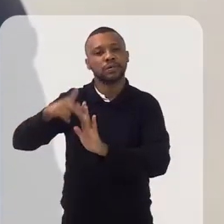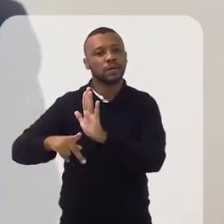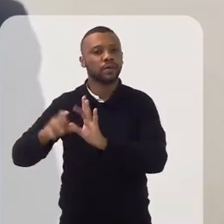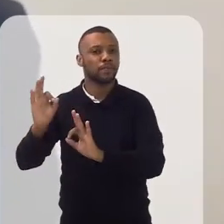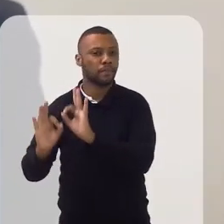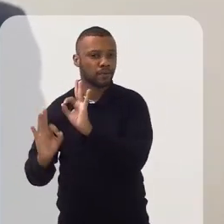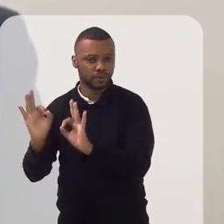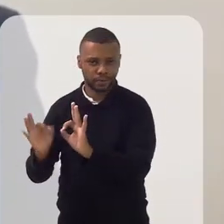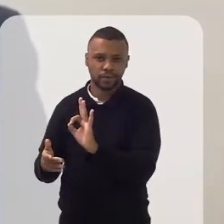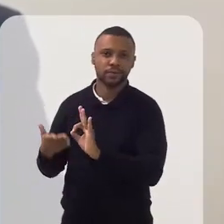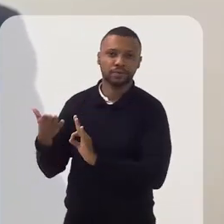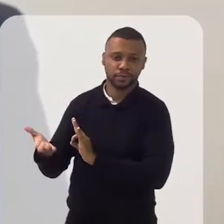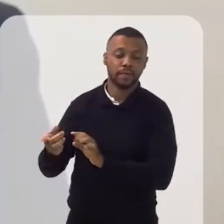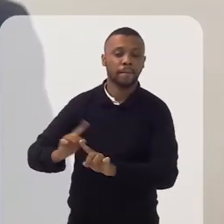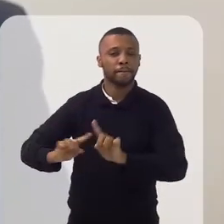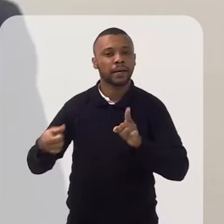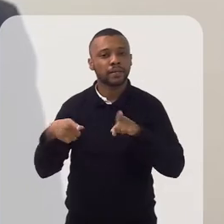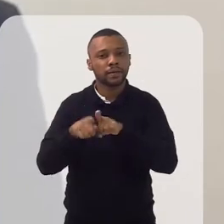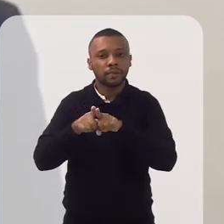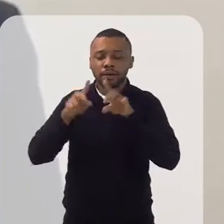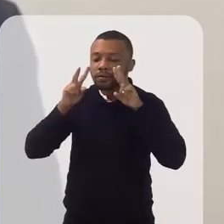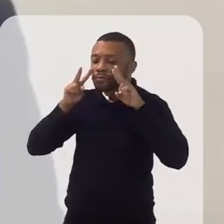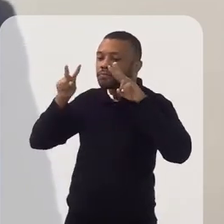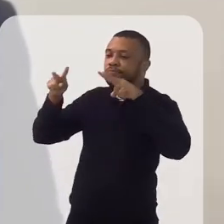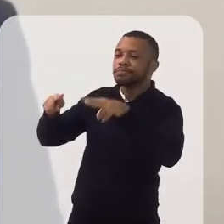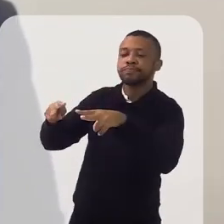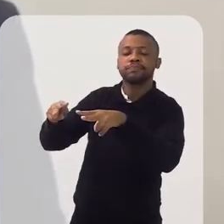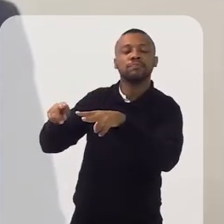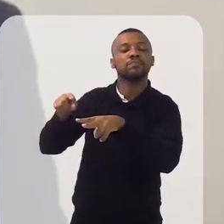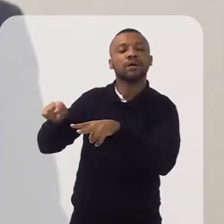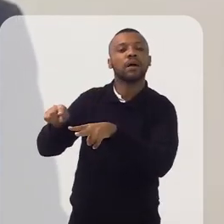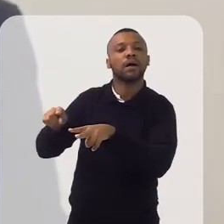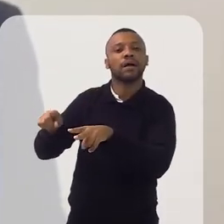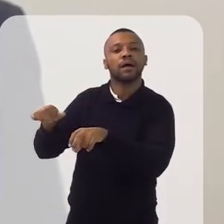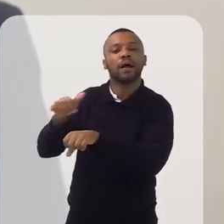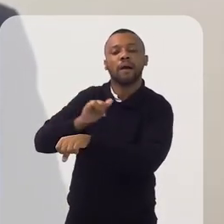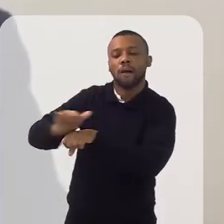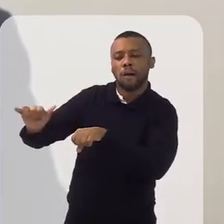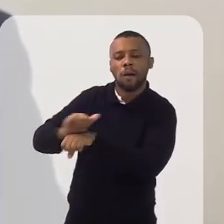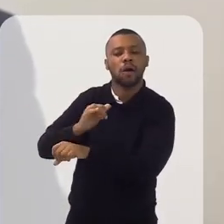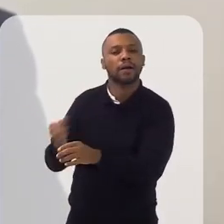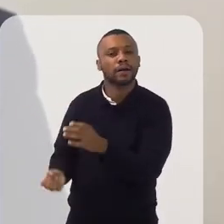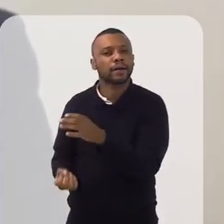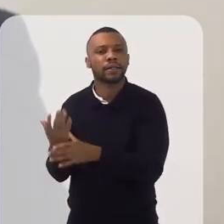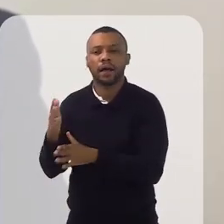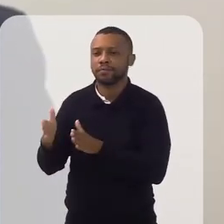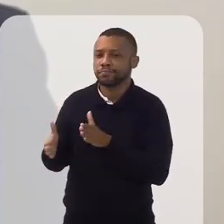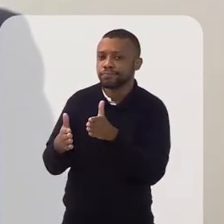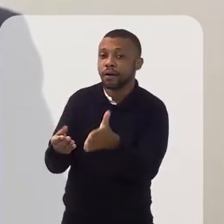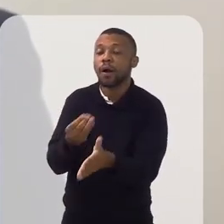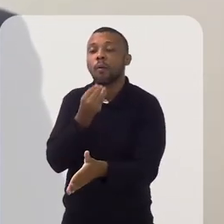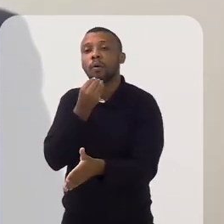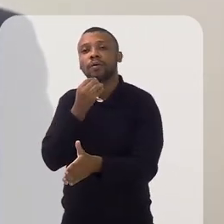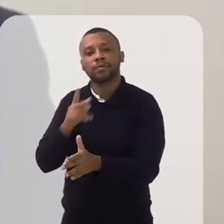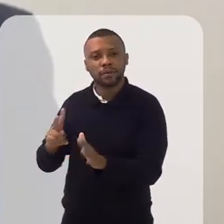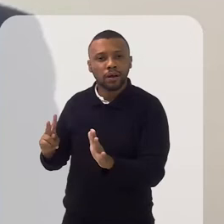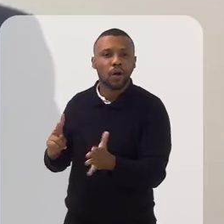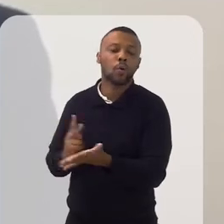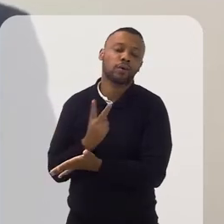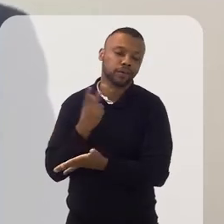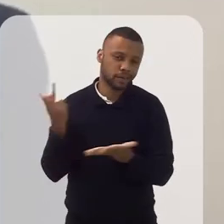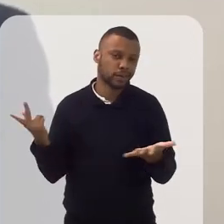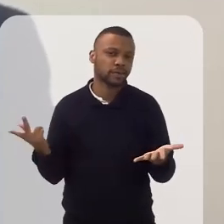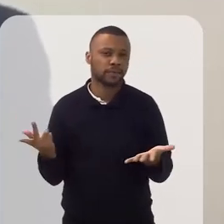projetos, né? A reconhecimento desses projetos, mas assim, a também criar um caminho para que isso aconteça. Vocês